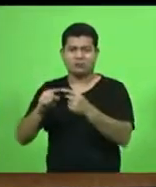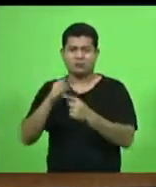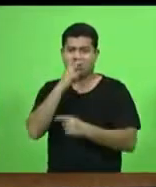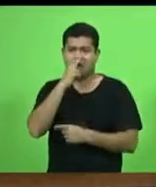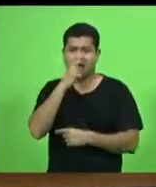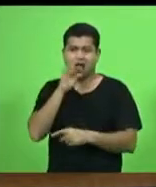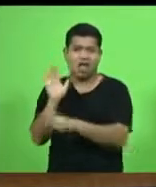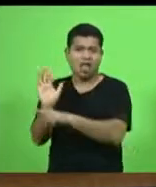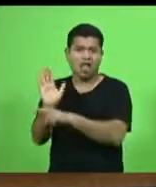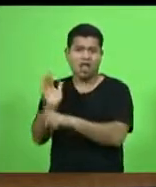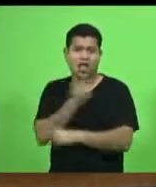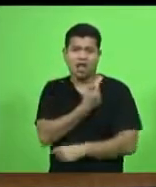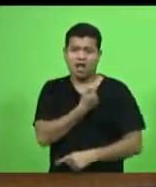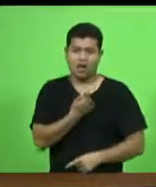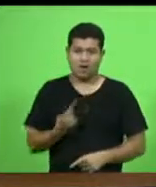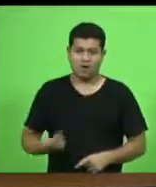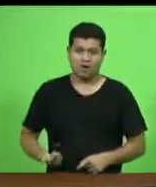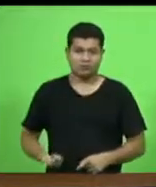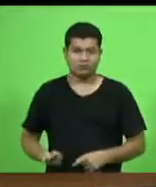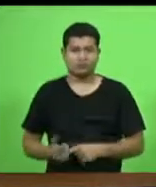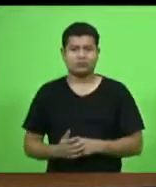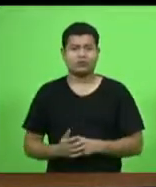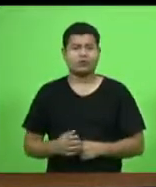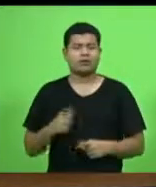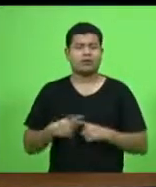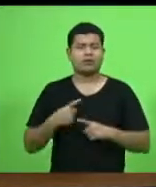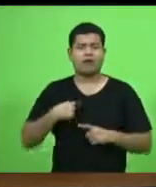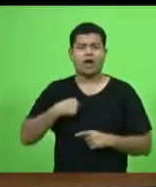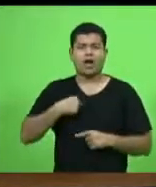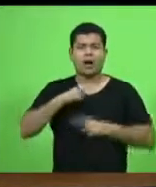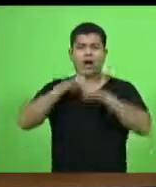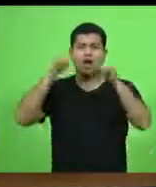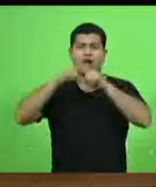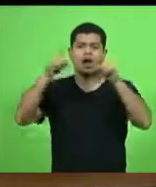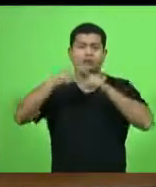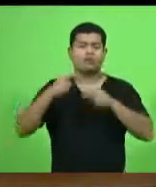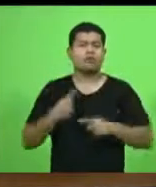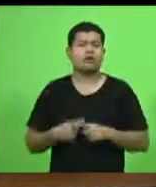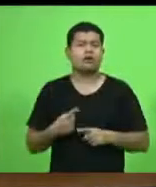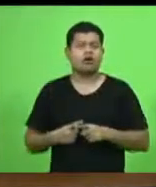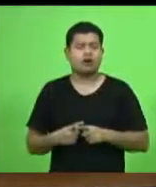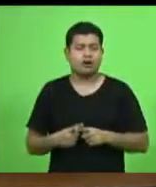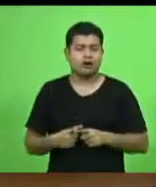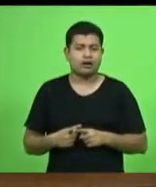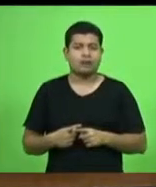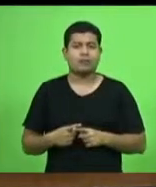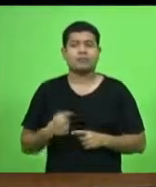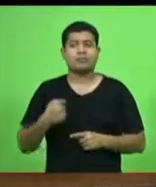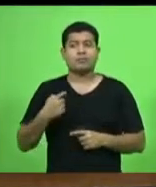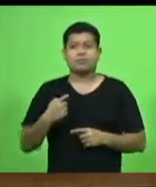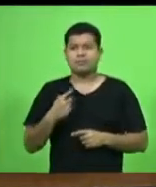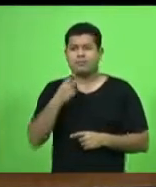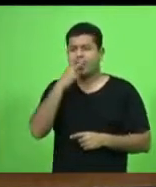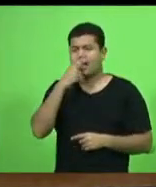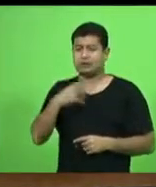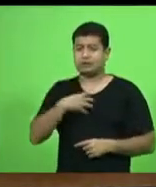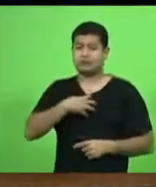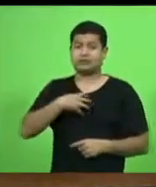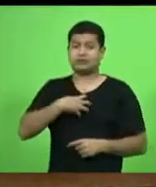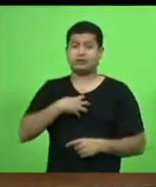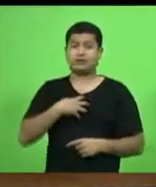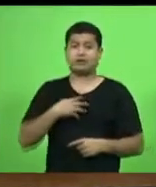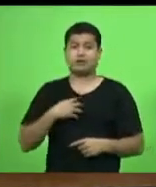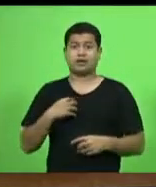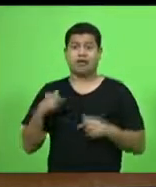E por que faço essas críticas, senhores deputados? Faço essa crítica porque sinto que a comunicação